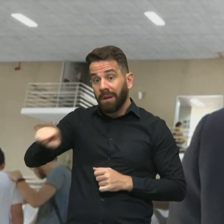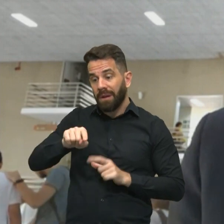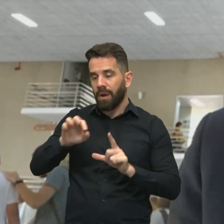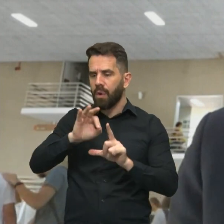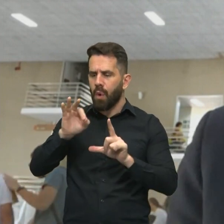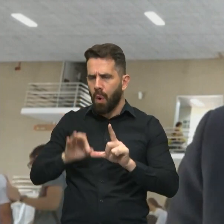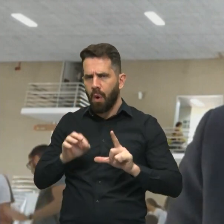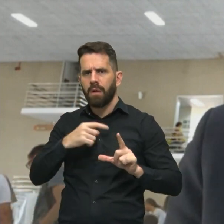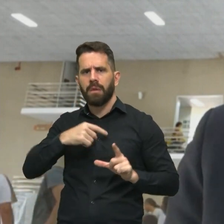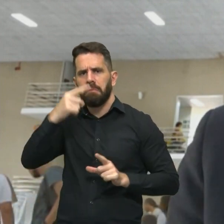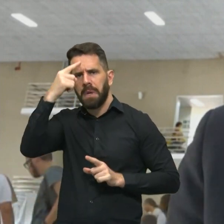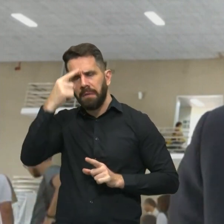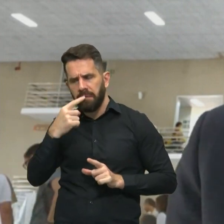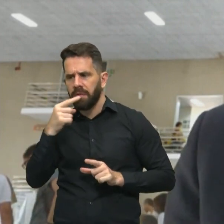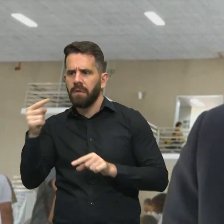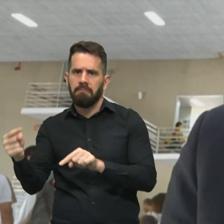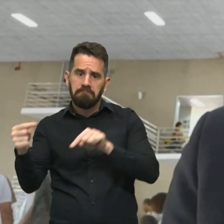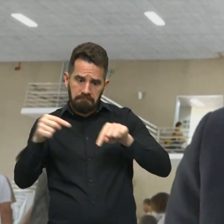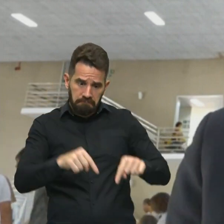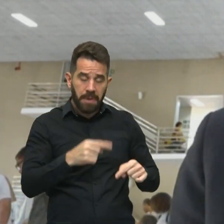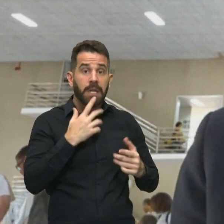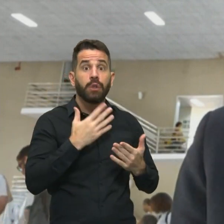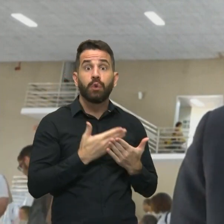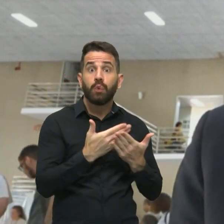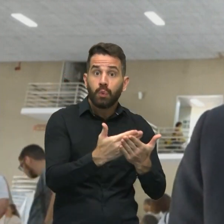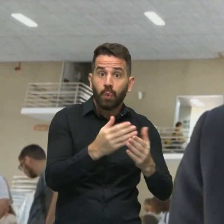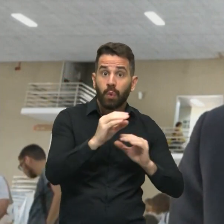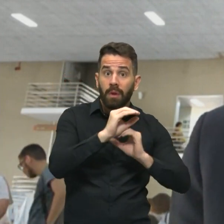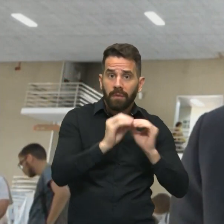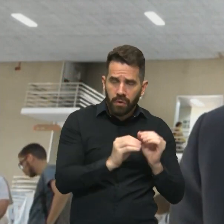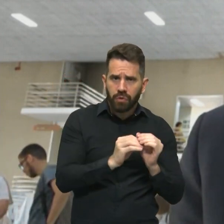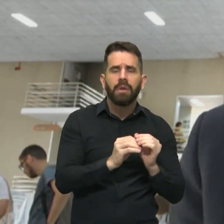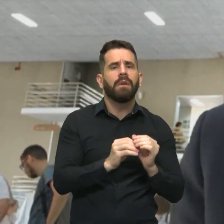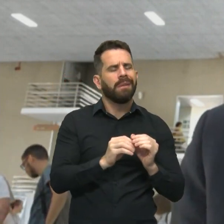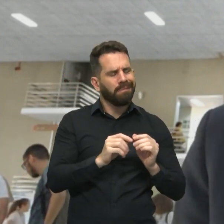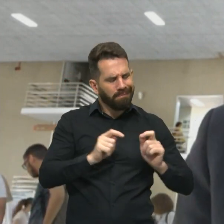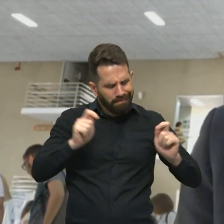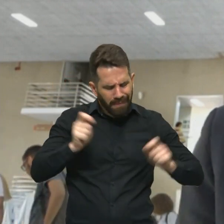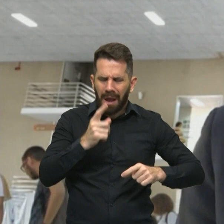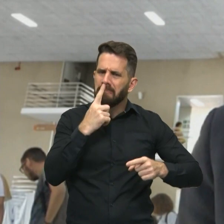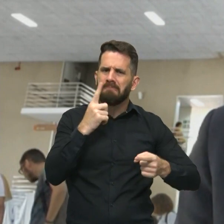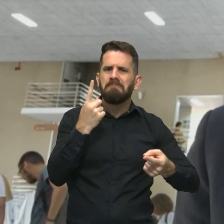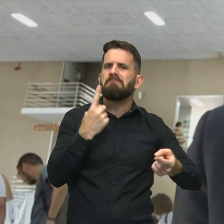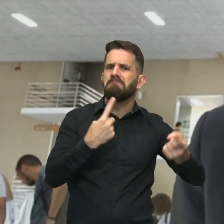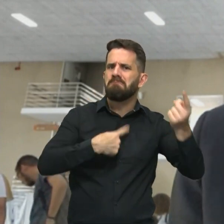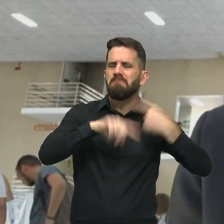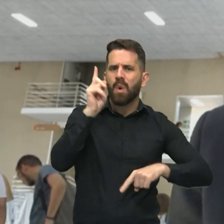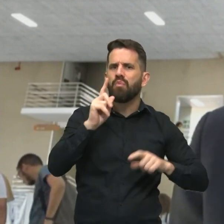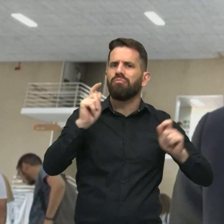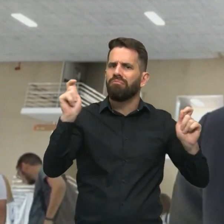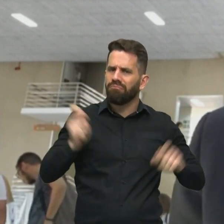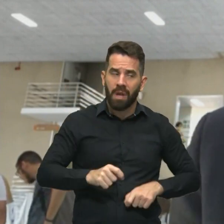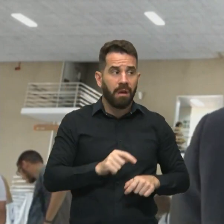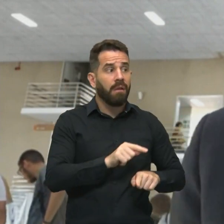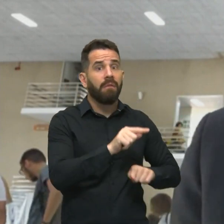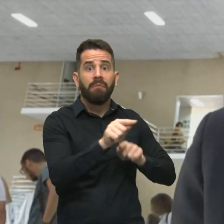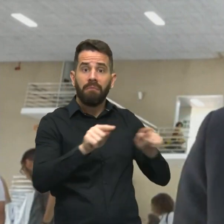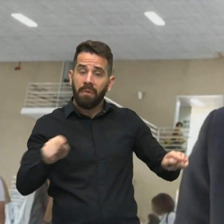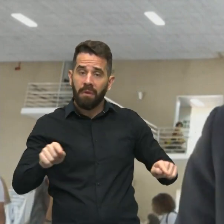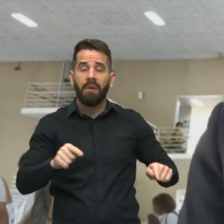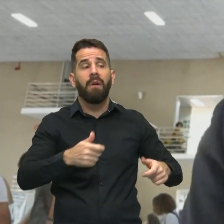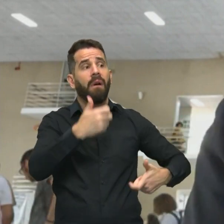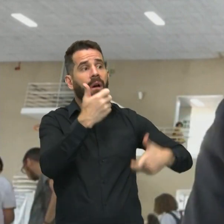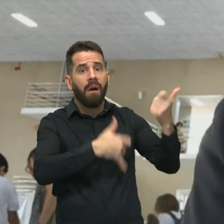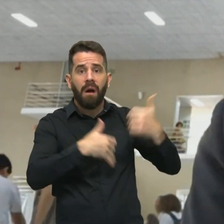uma capacidade aqui, uma oportunidade, né, transformadora. Nós temos diversos casos aqui, diversos relatos de estudantes que dizem, olha, eu